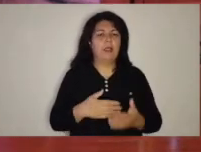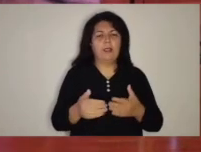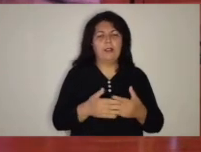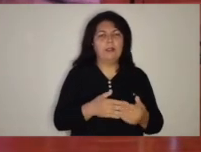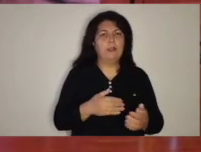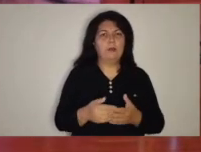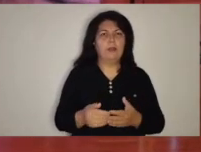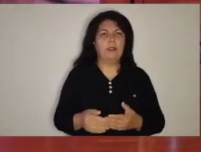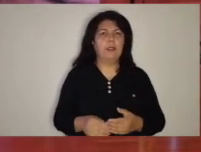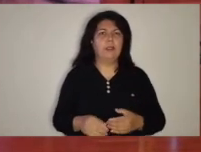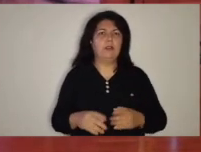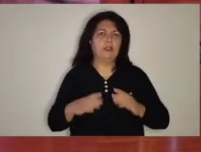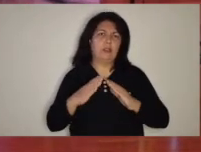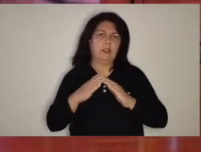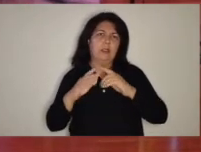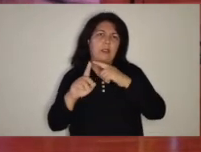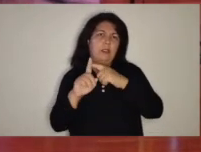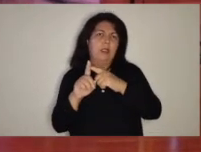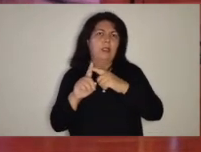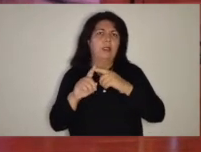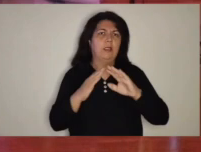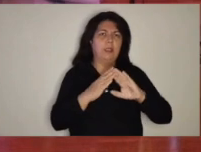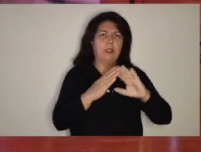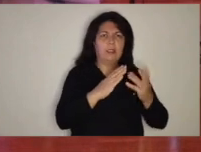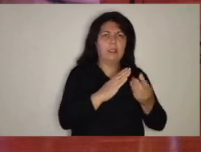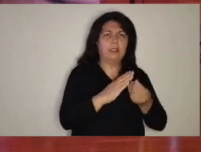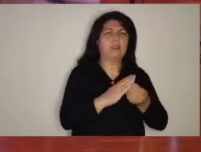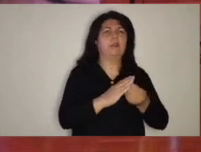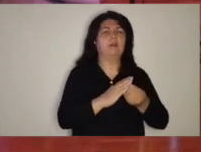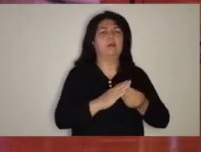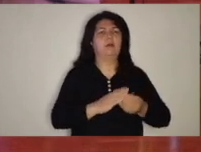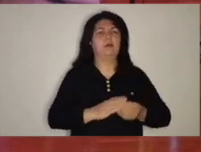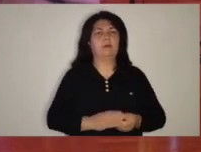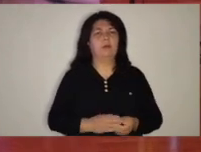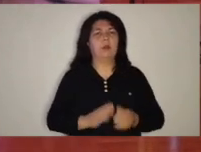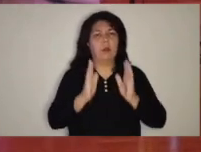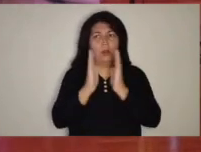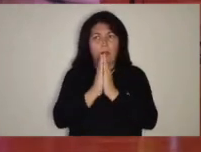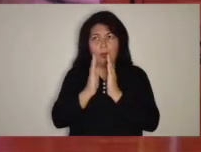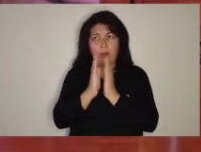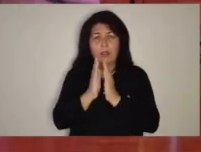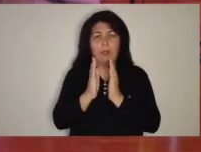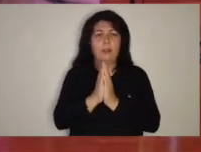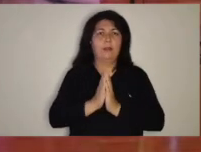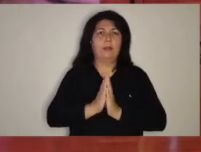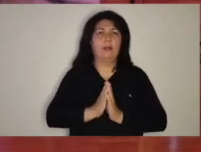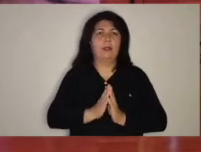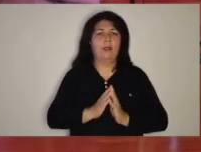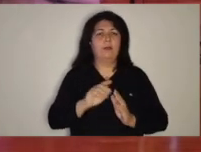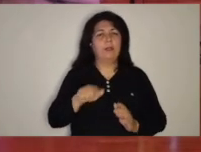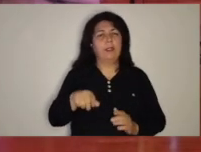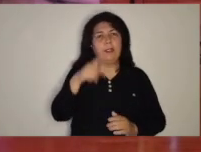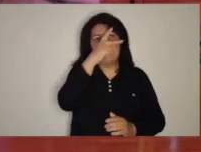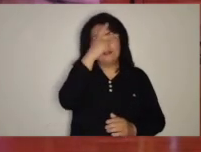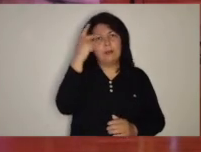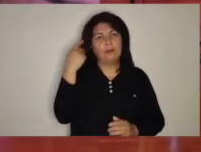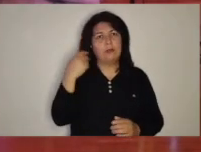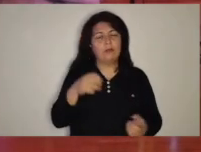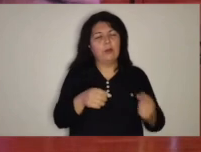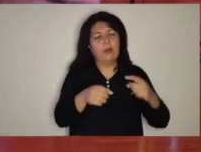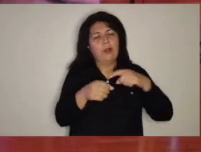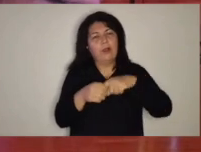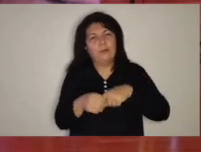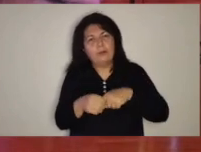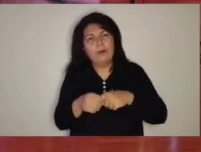Para que o Espírito Santo convença do caminho, de retornar ao caminho, de